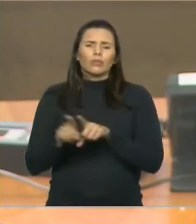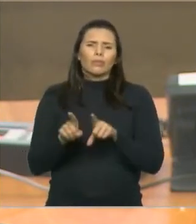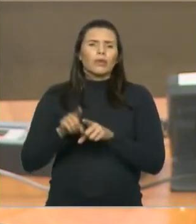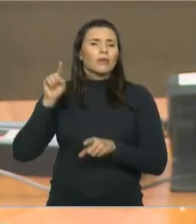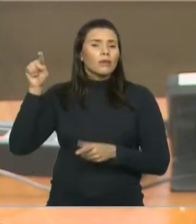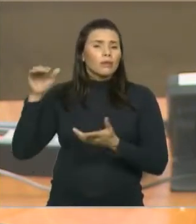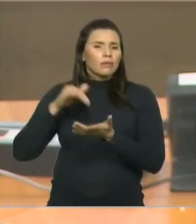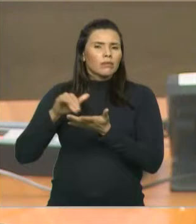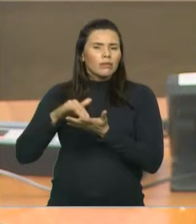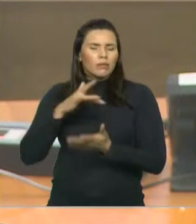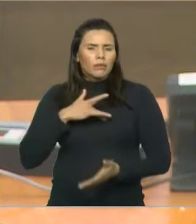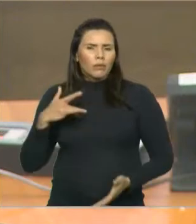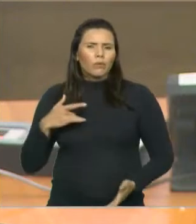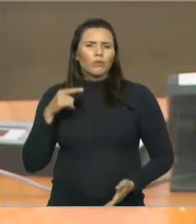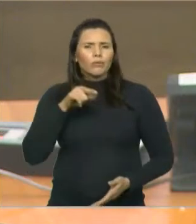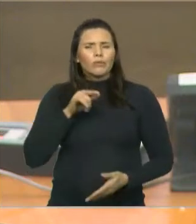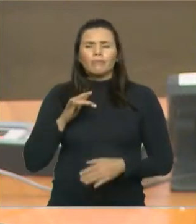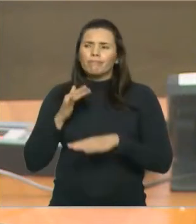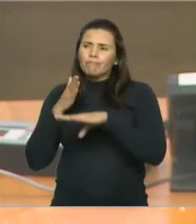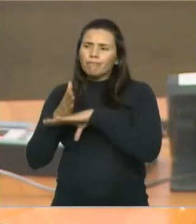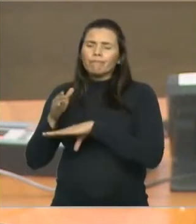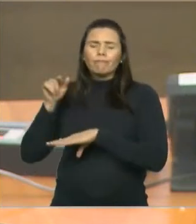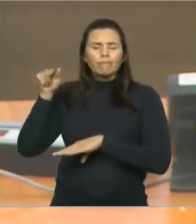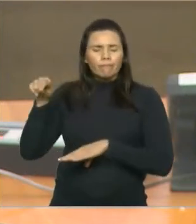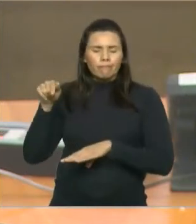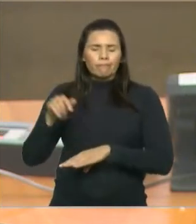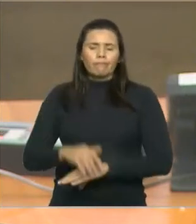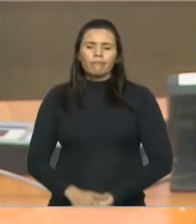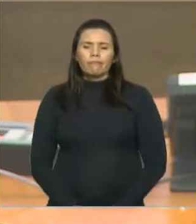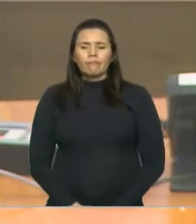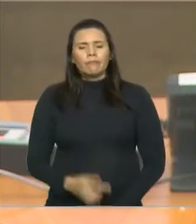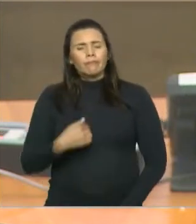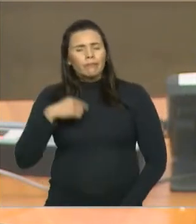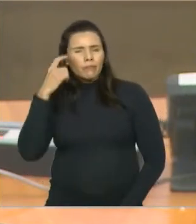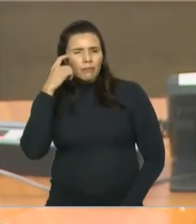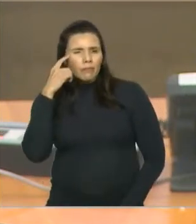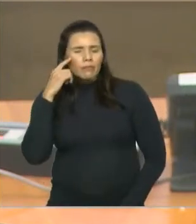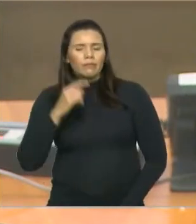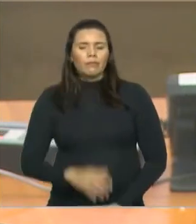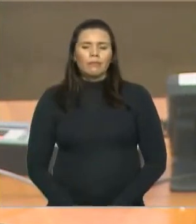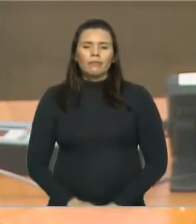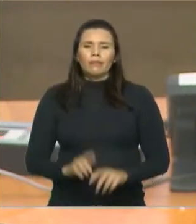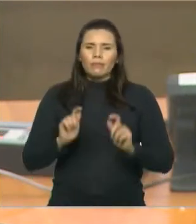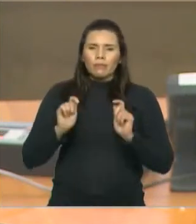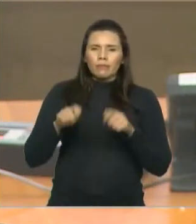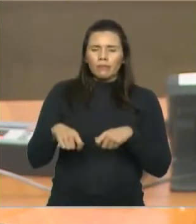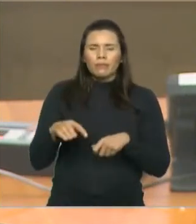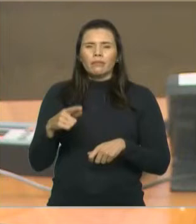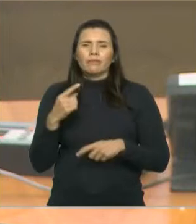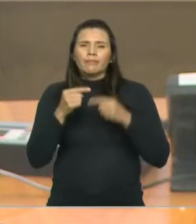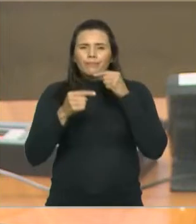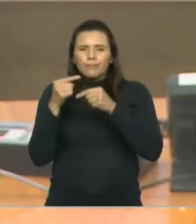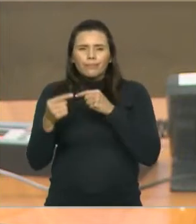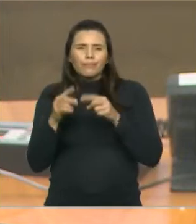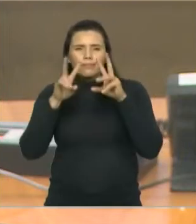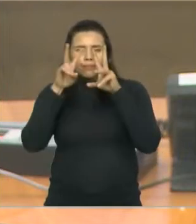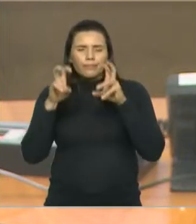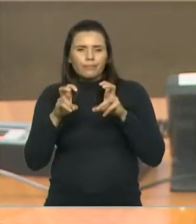secretaria. Eu acho que a gente pode construir a partir daqui uma pauta, discutir essa agenda, para a gente